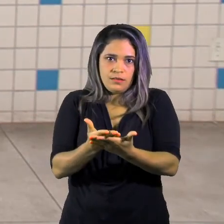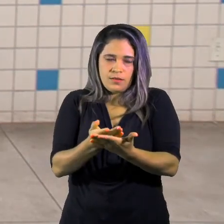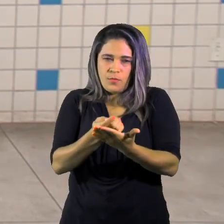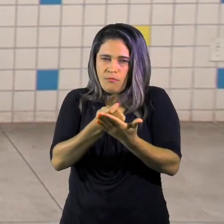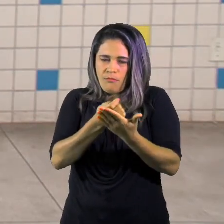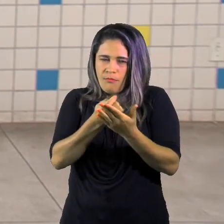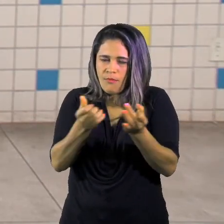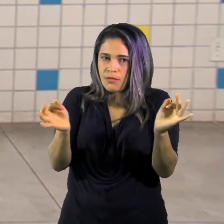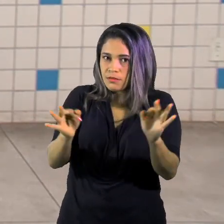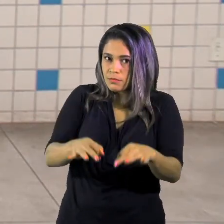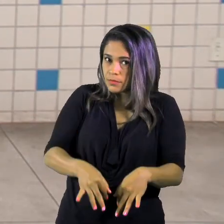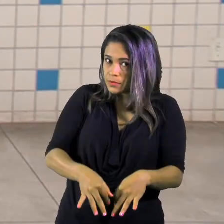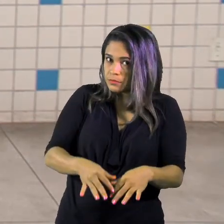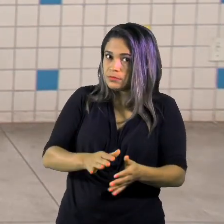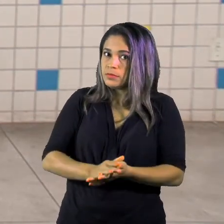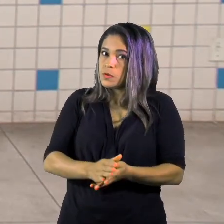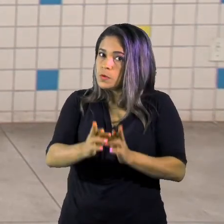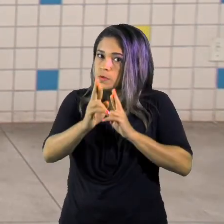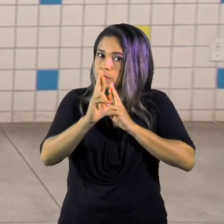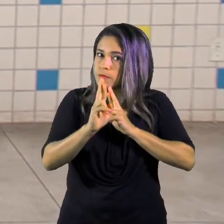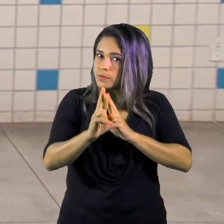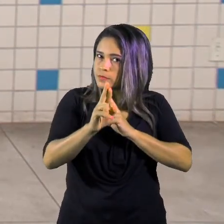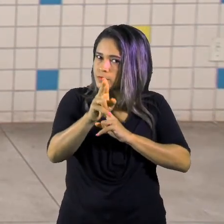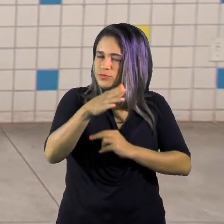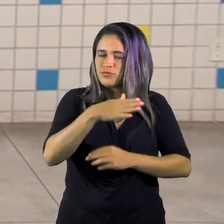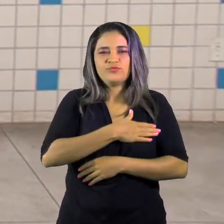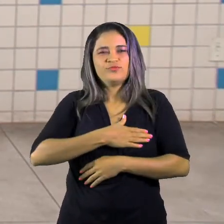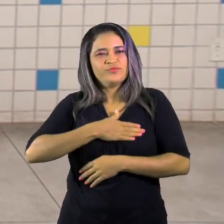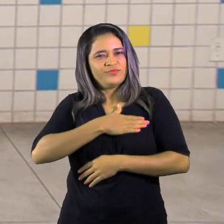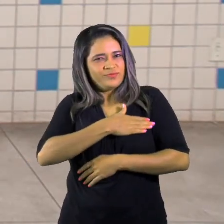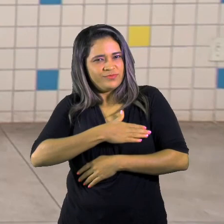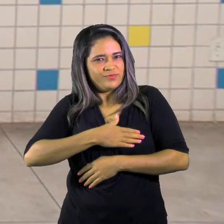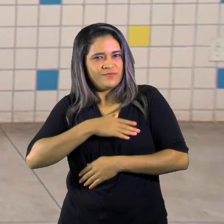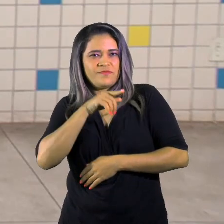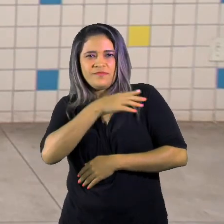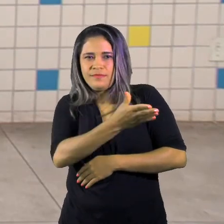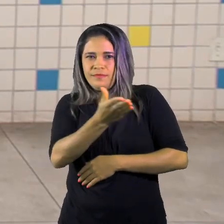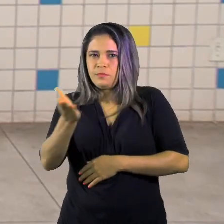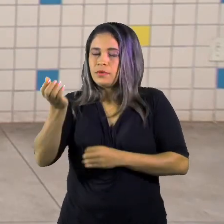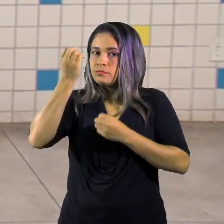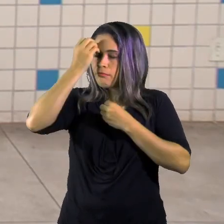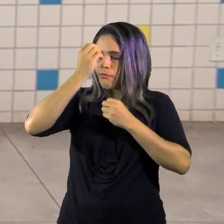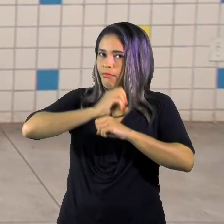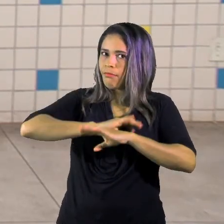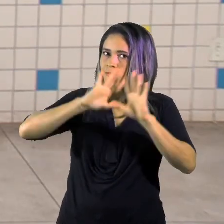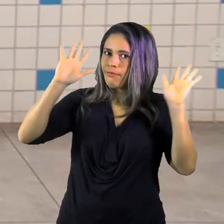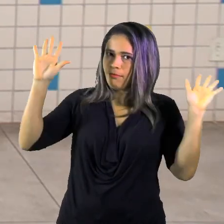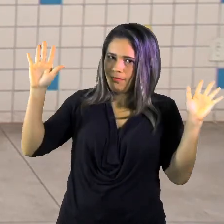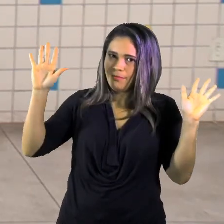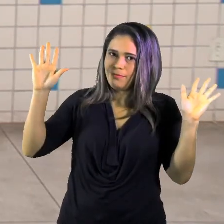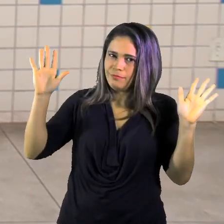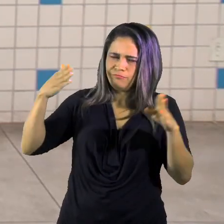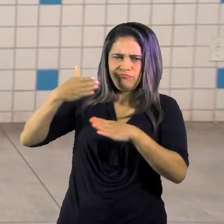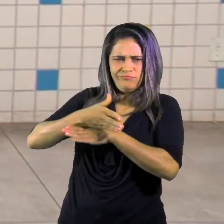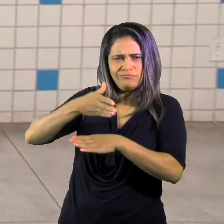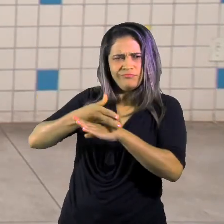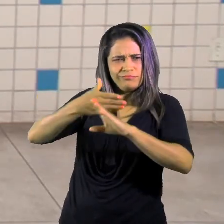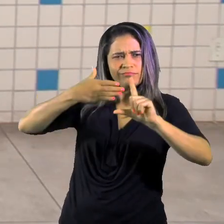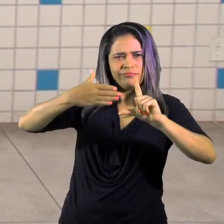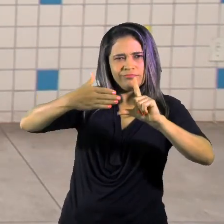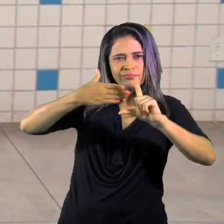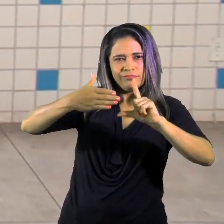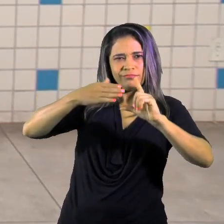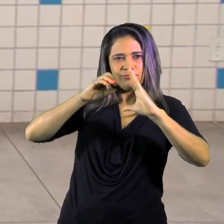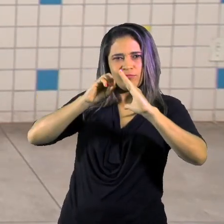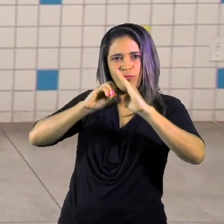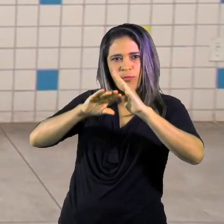terminando. Espero que vocês tenham gostado e que vocês também tenham entendido. Acesse a plataforma Homeschool